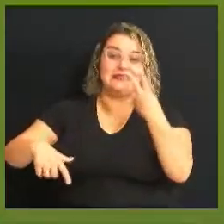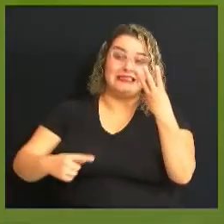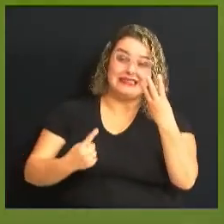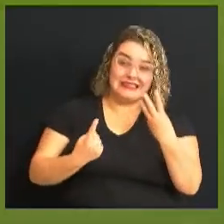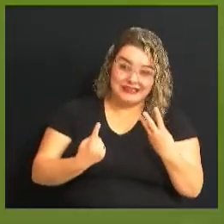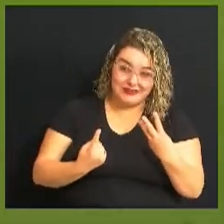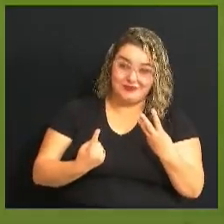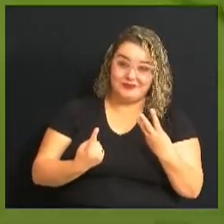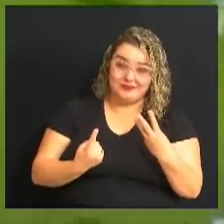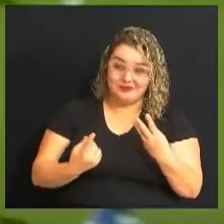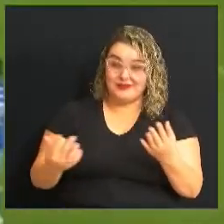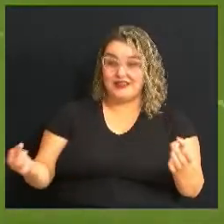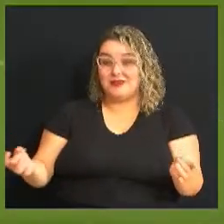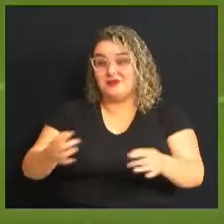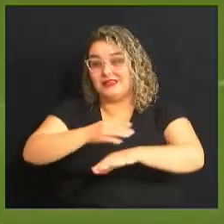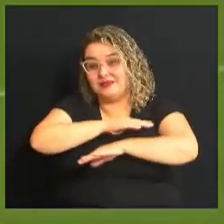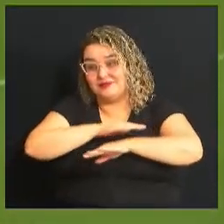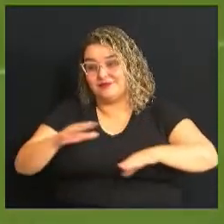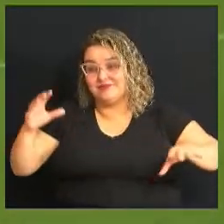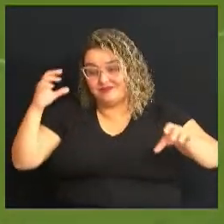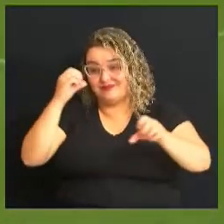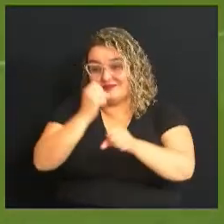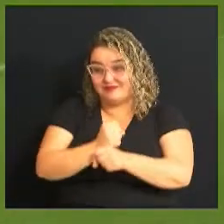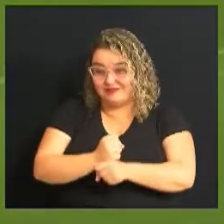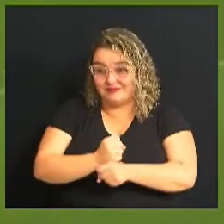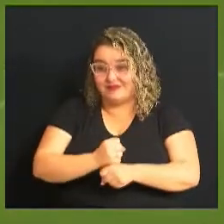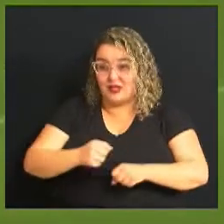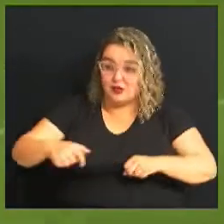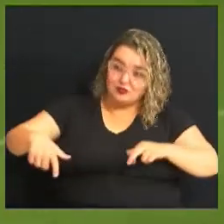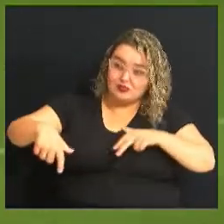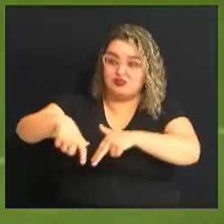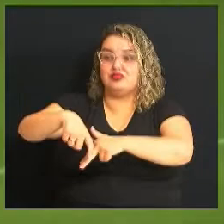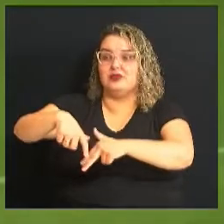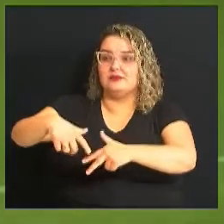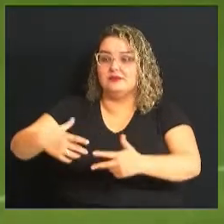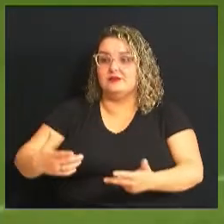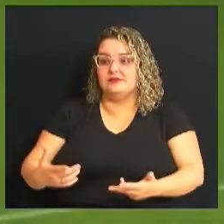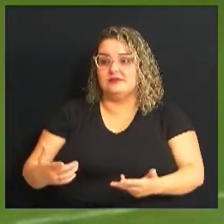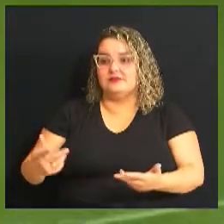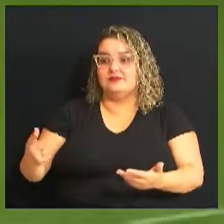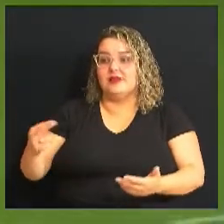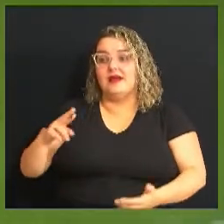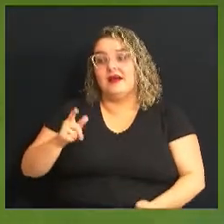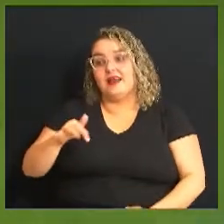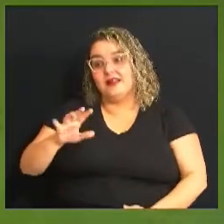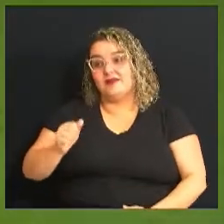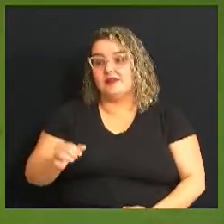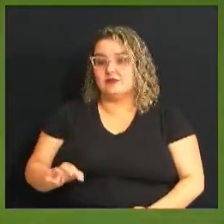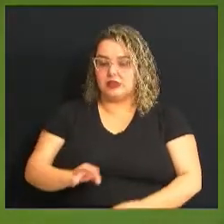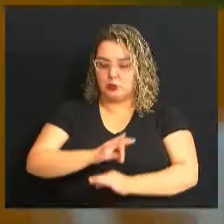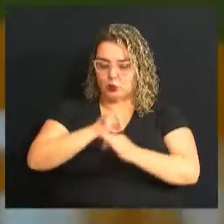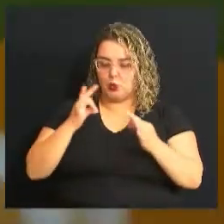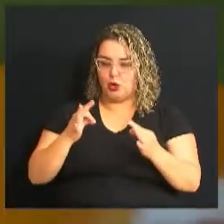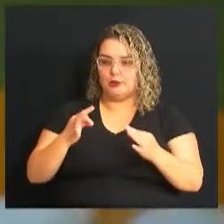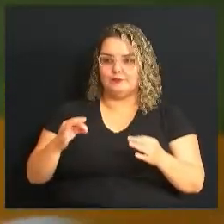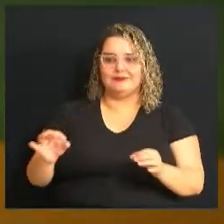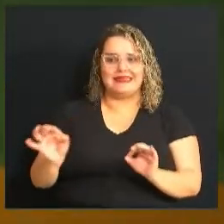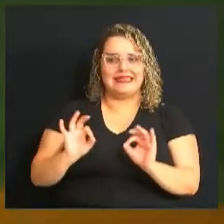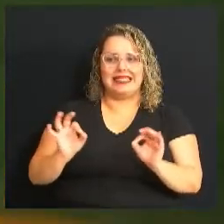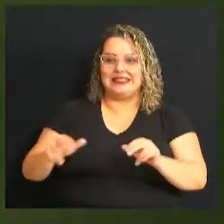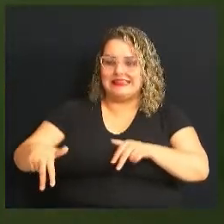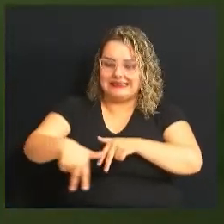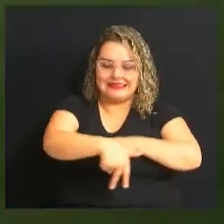E para fechar a conta, cruzamento na área e Rafa Silva, com estilo e sem marcação, tocou